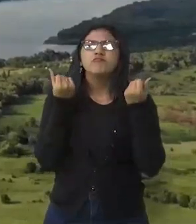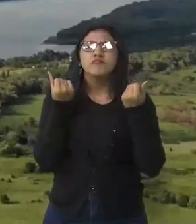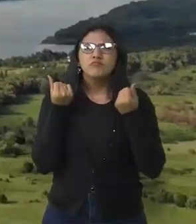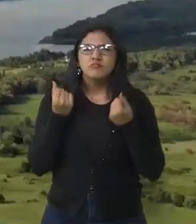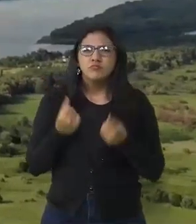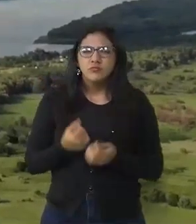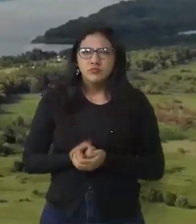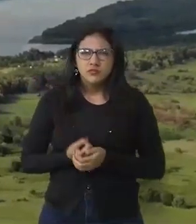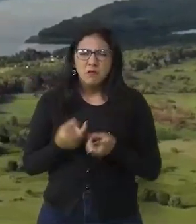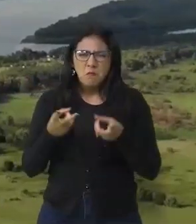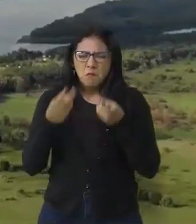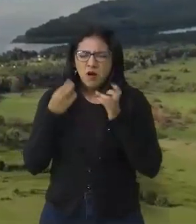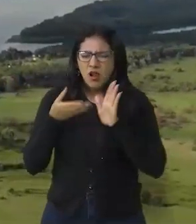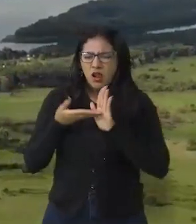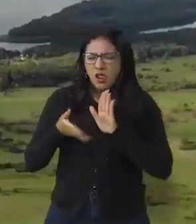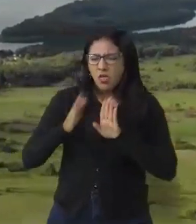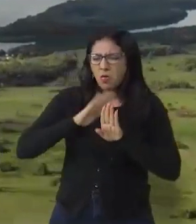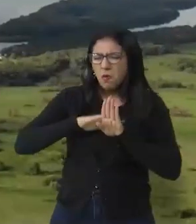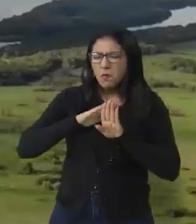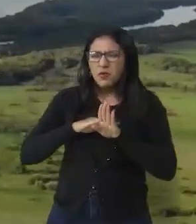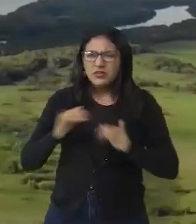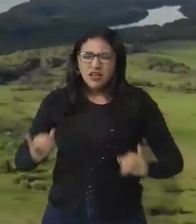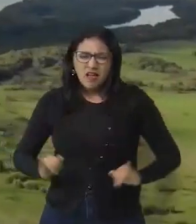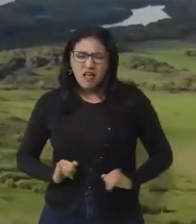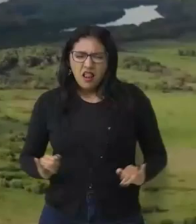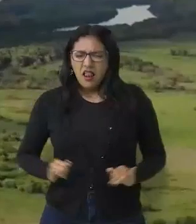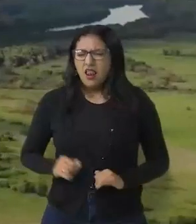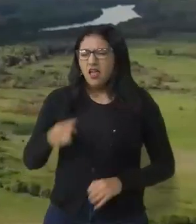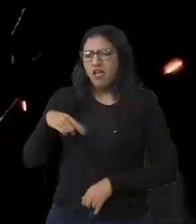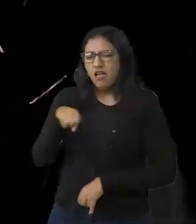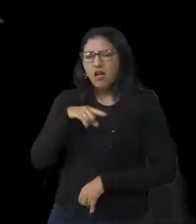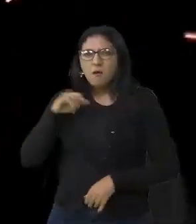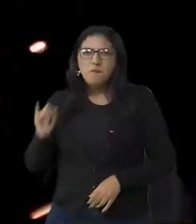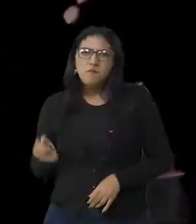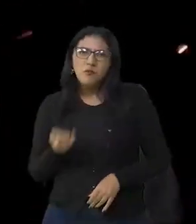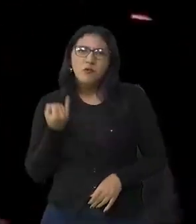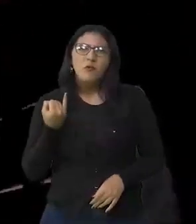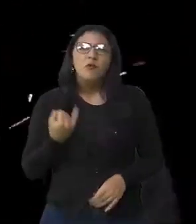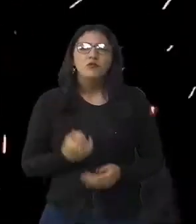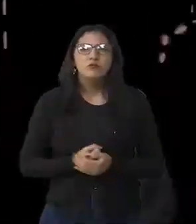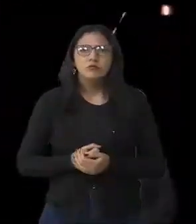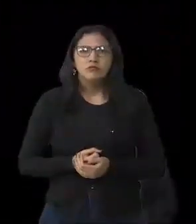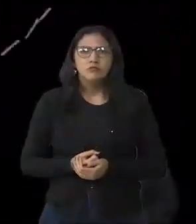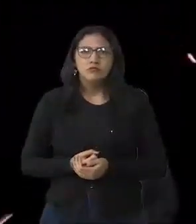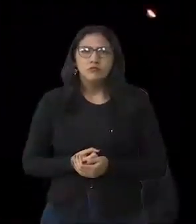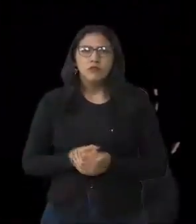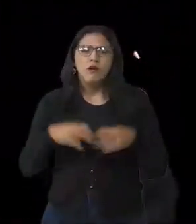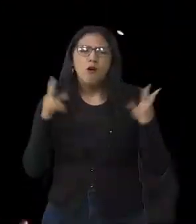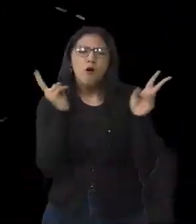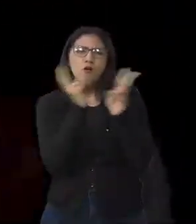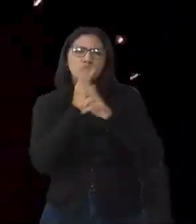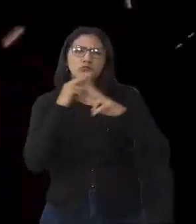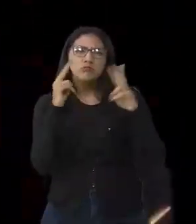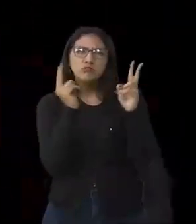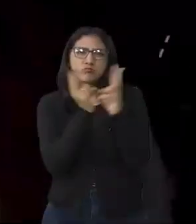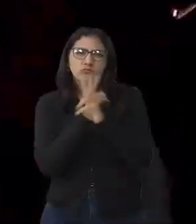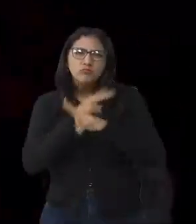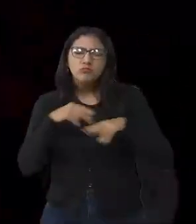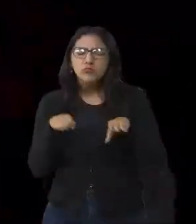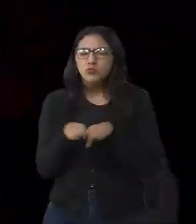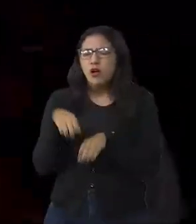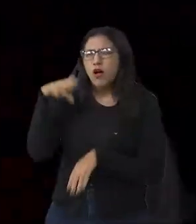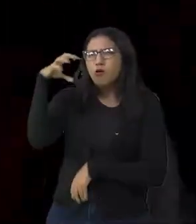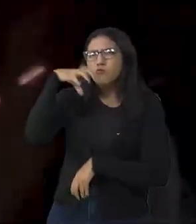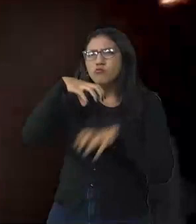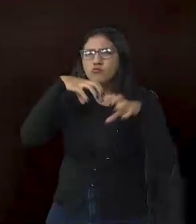taça transbordante de cinzas, de sangue e de lágrimas. Talvez um vento reverso, uma chuva perene